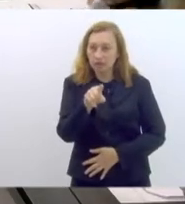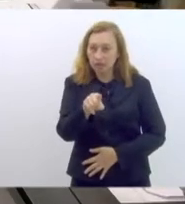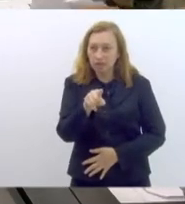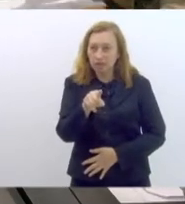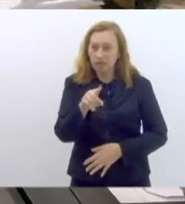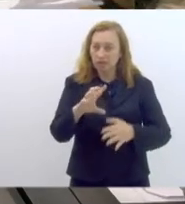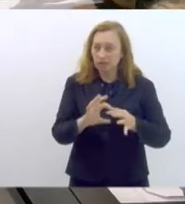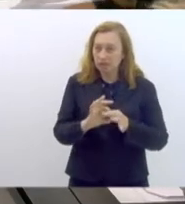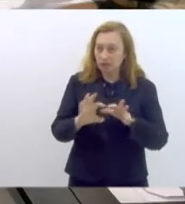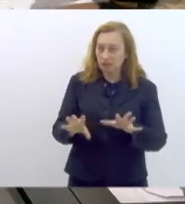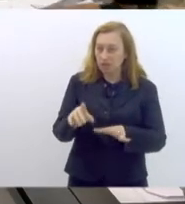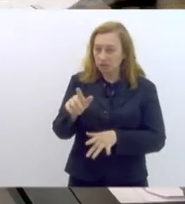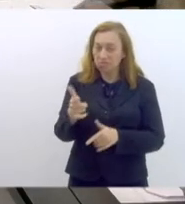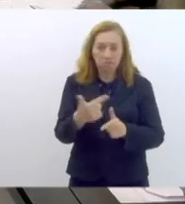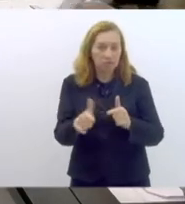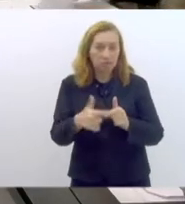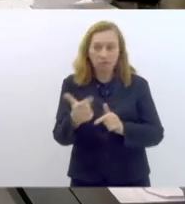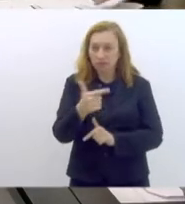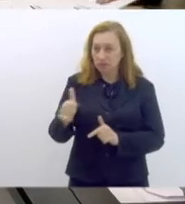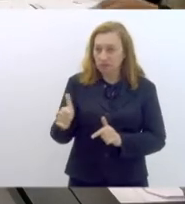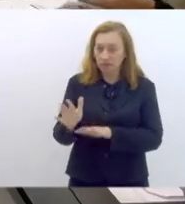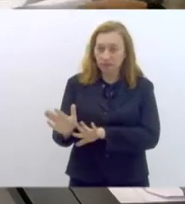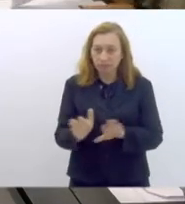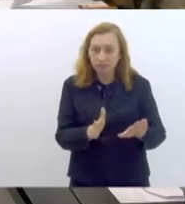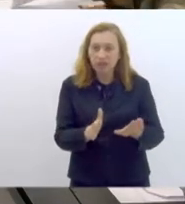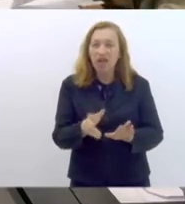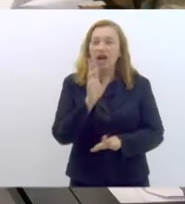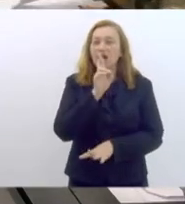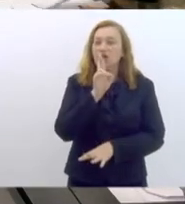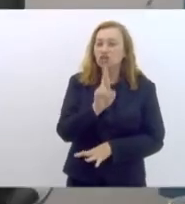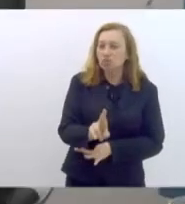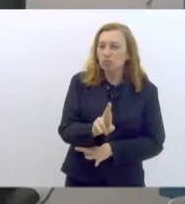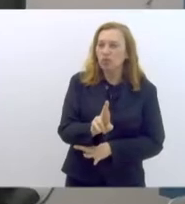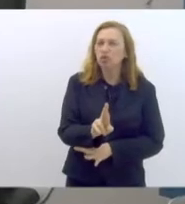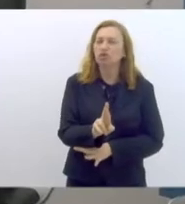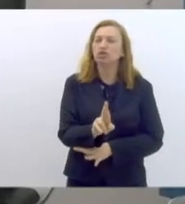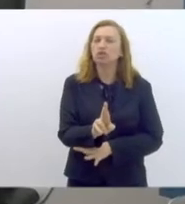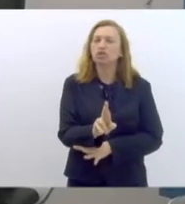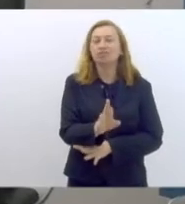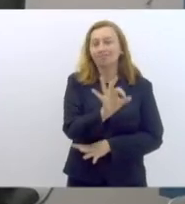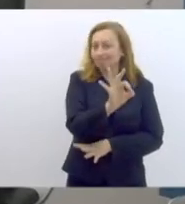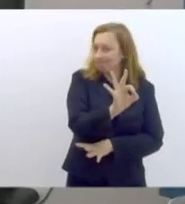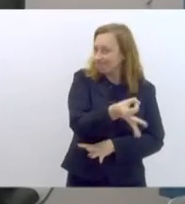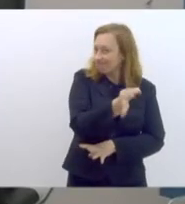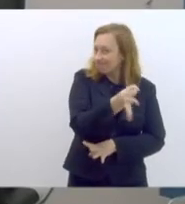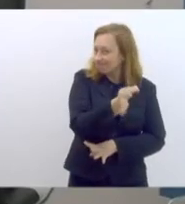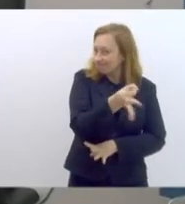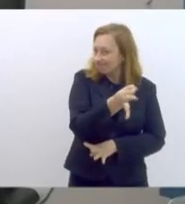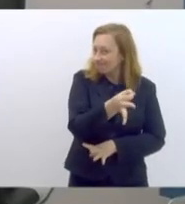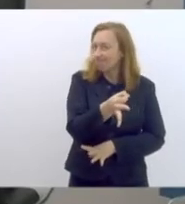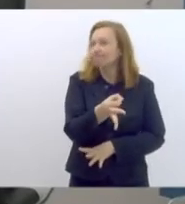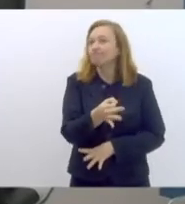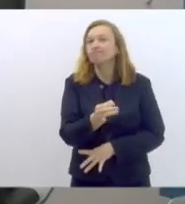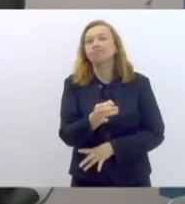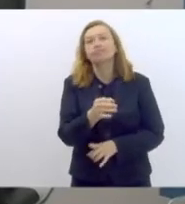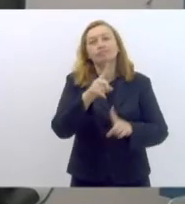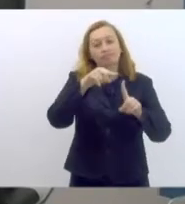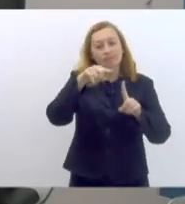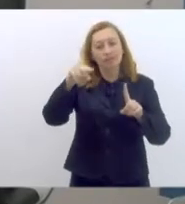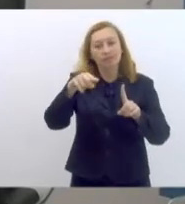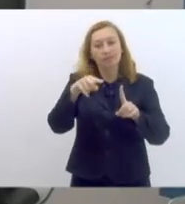vai deixar aí, não tem problema. Porque no, nas respostas, e evidentemente um gráfico de